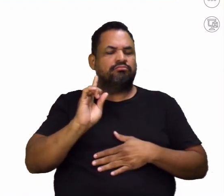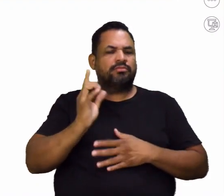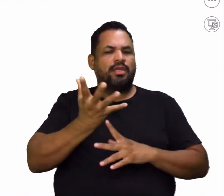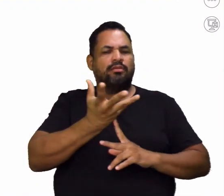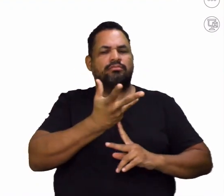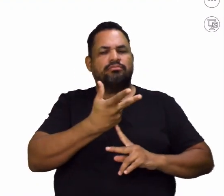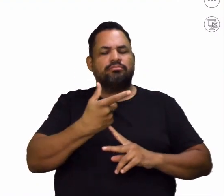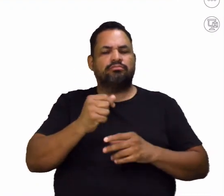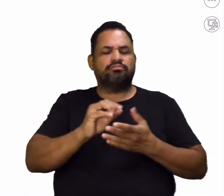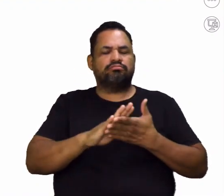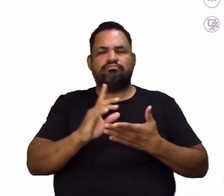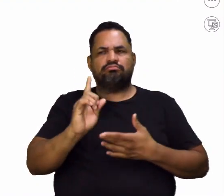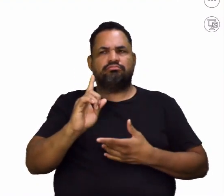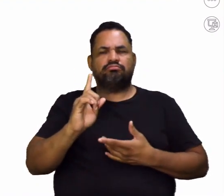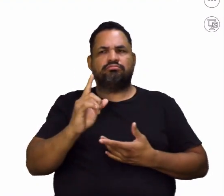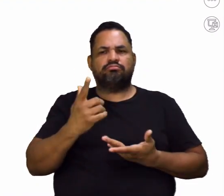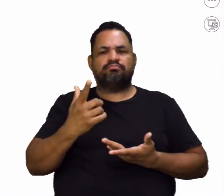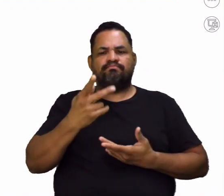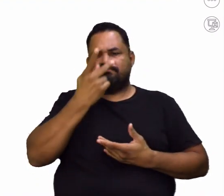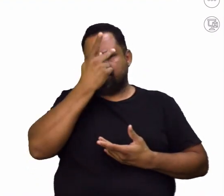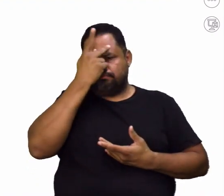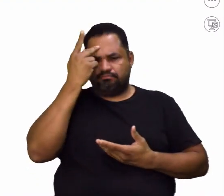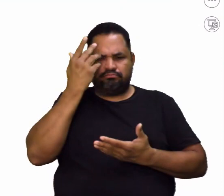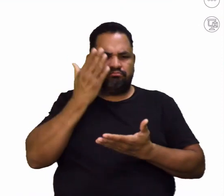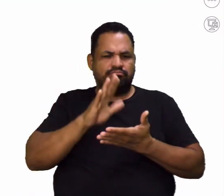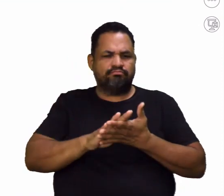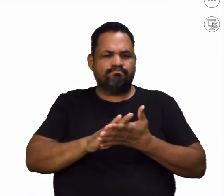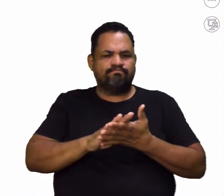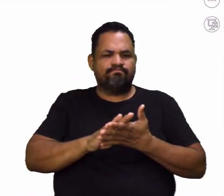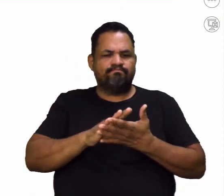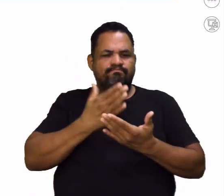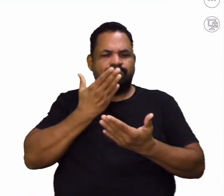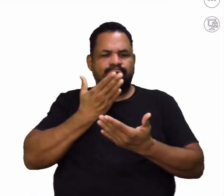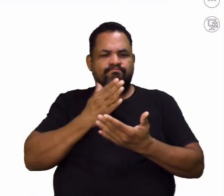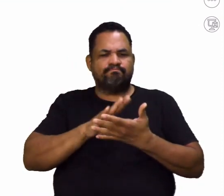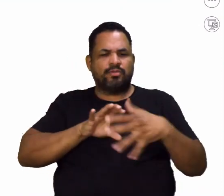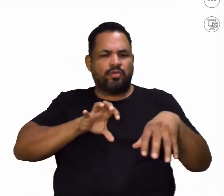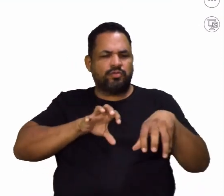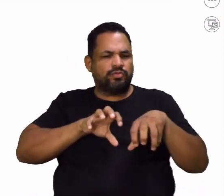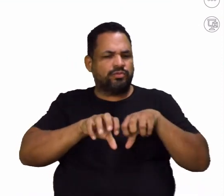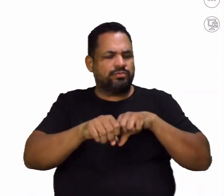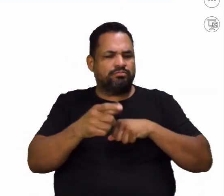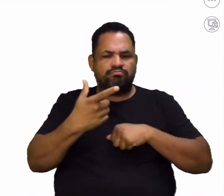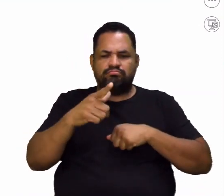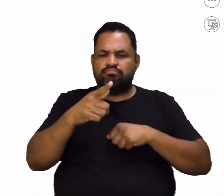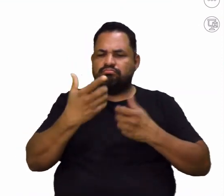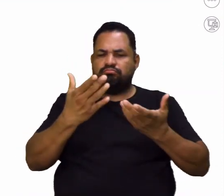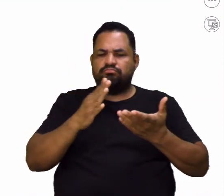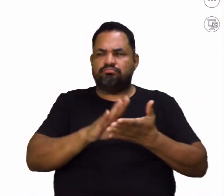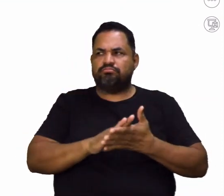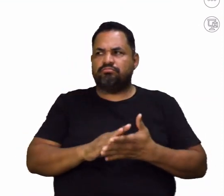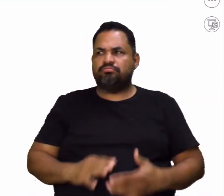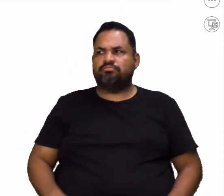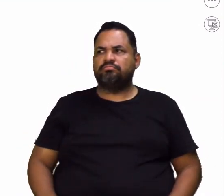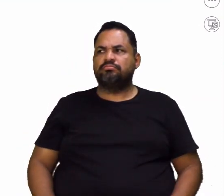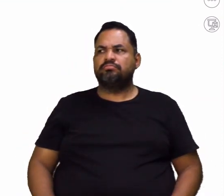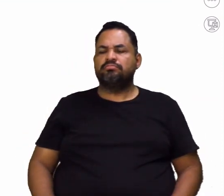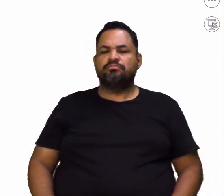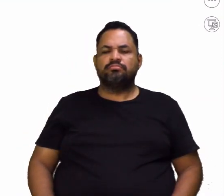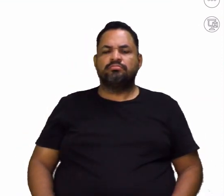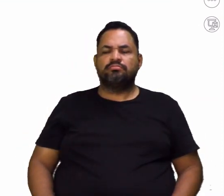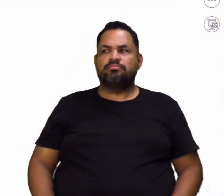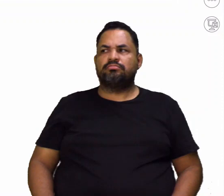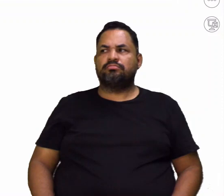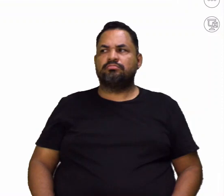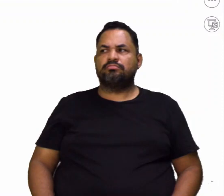assim vamos supor estudada Tá certo ela tinha um dólar vamos dizer assim que eu poderia dizer